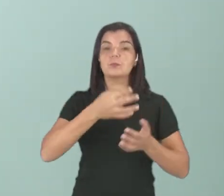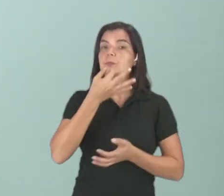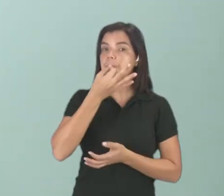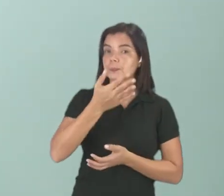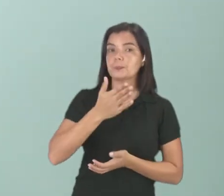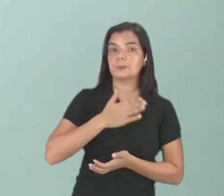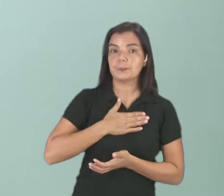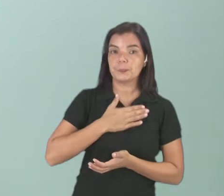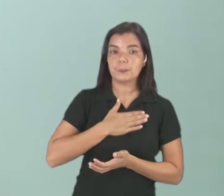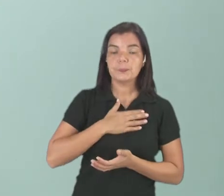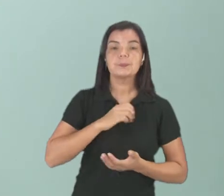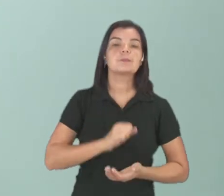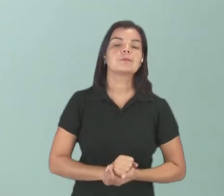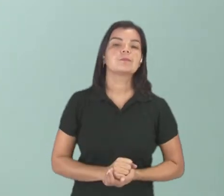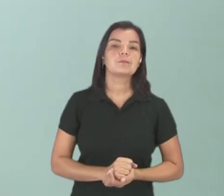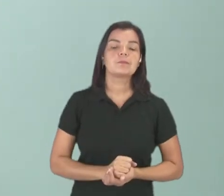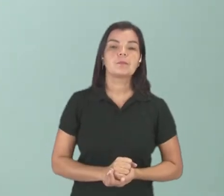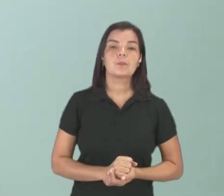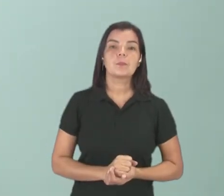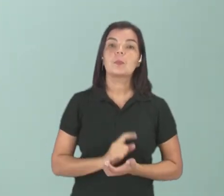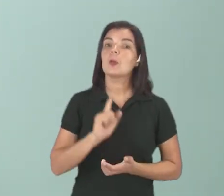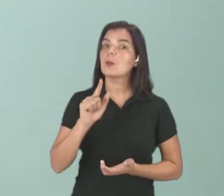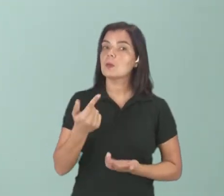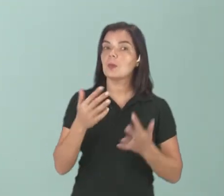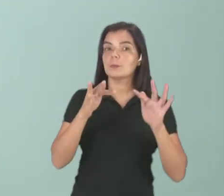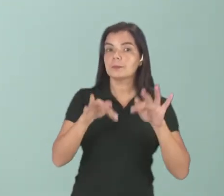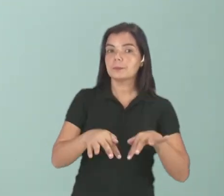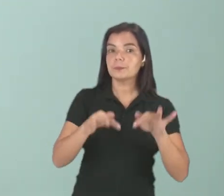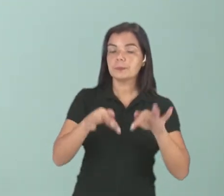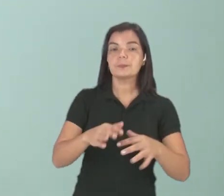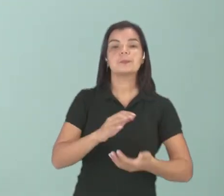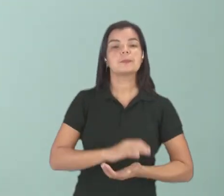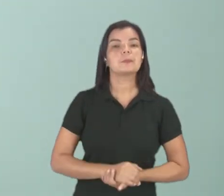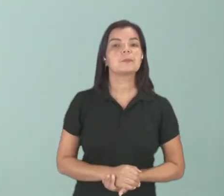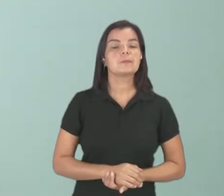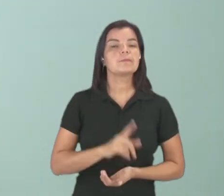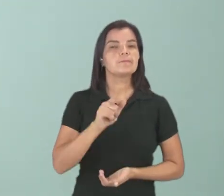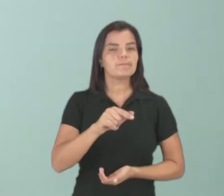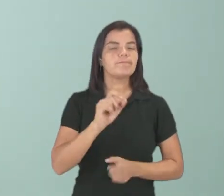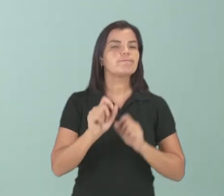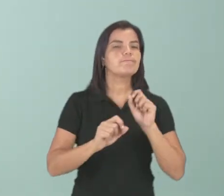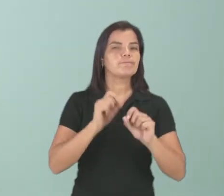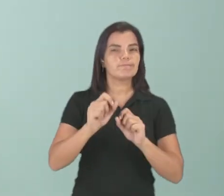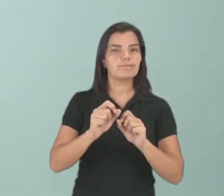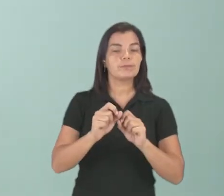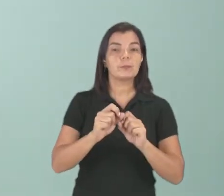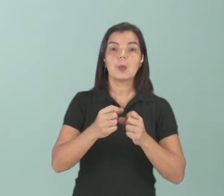de vista, certo? E na conclusão, tá? É onde que se fazem